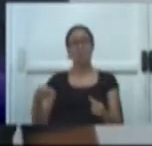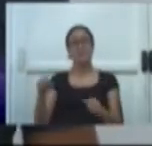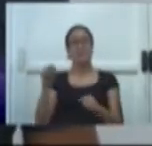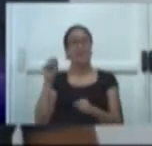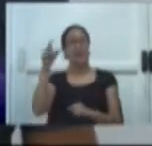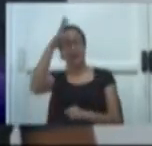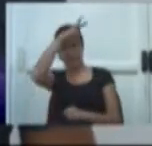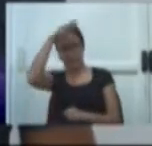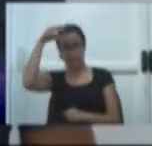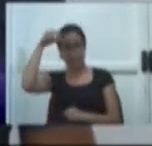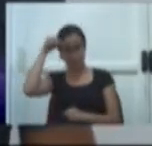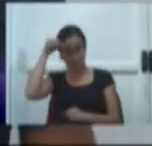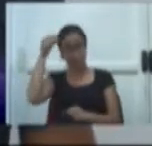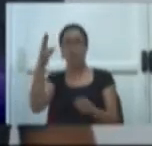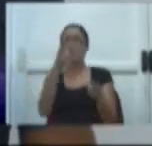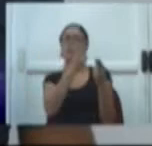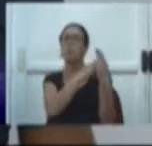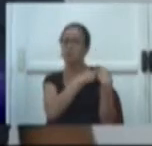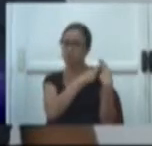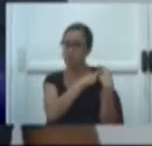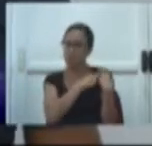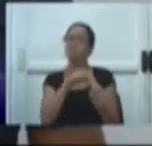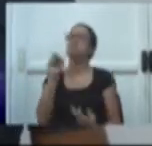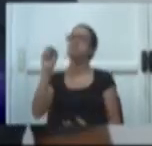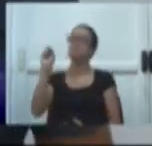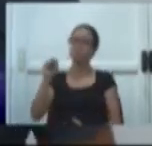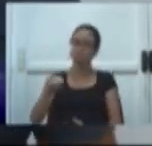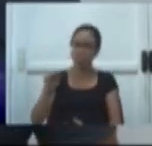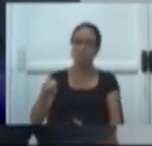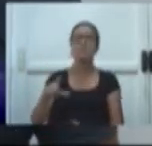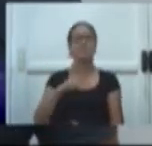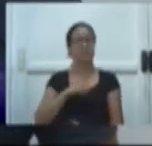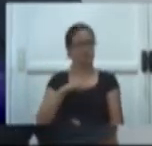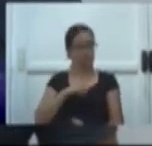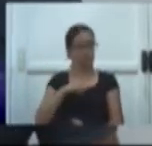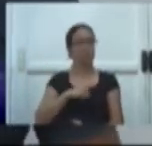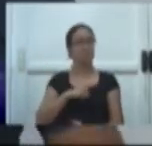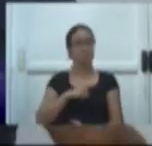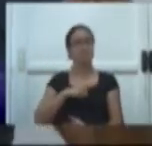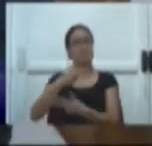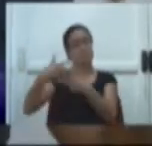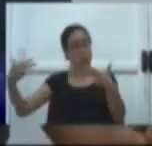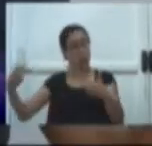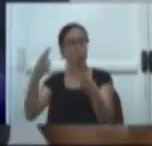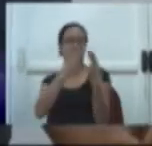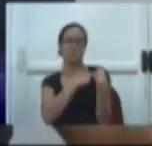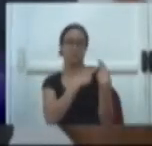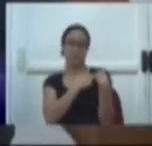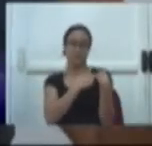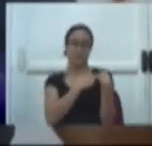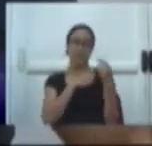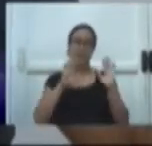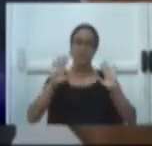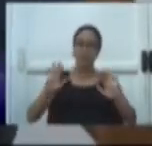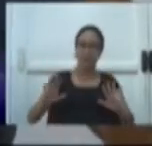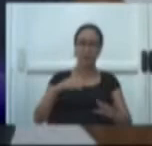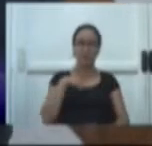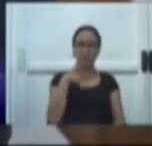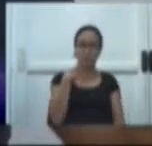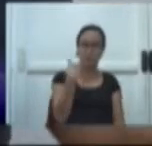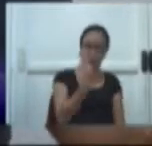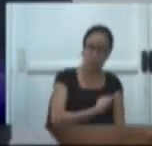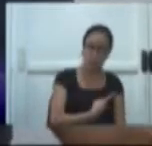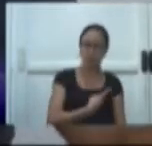responsabilidade. E nós temos que cobrar dela a sua responsabilidade. Mas nós não podemos